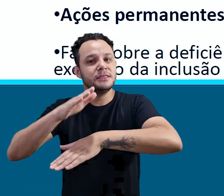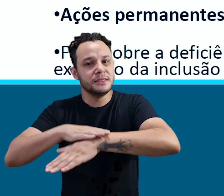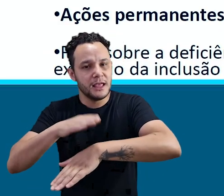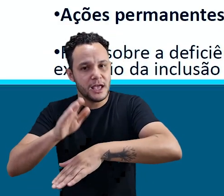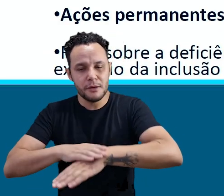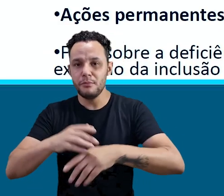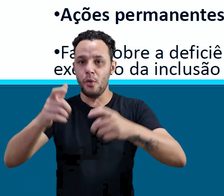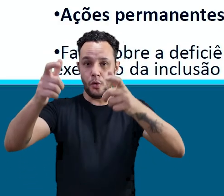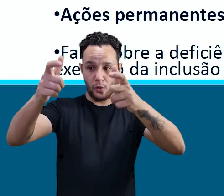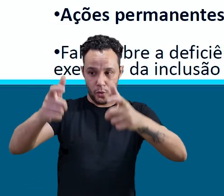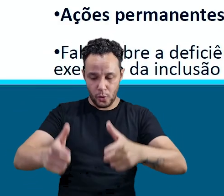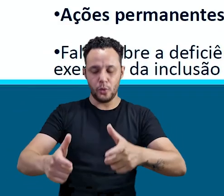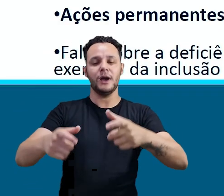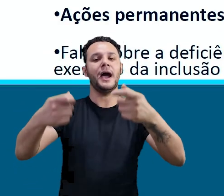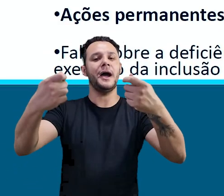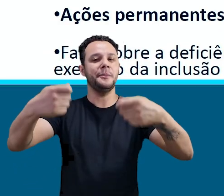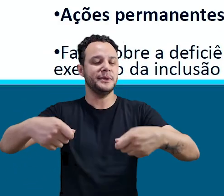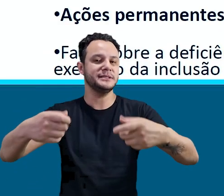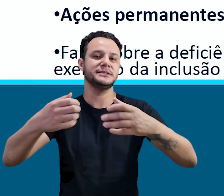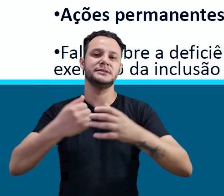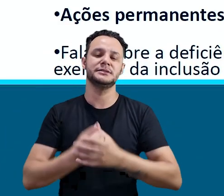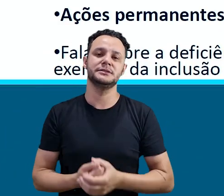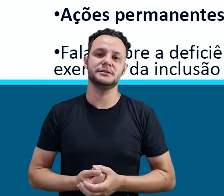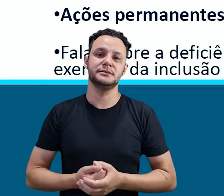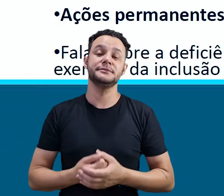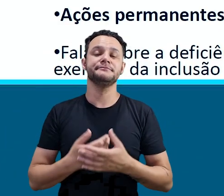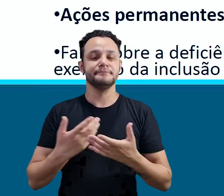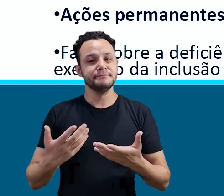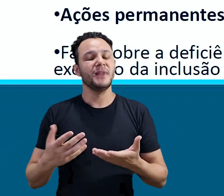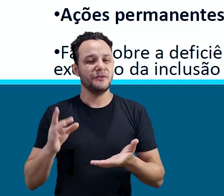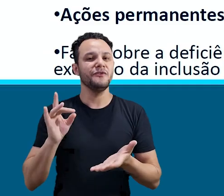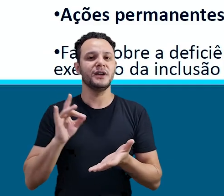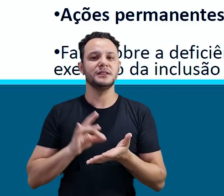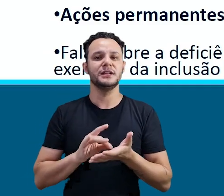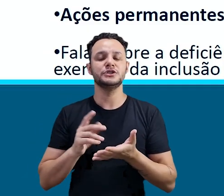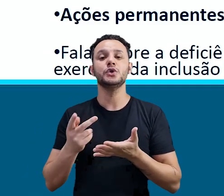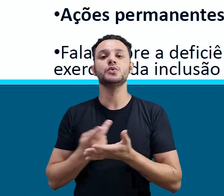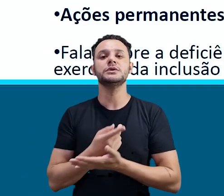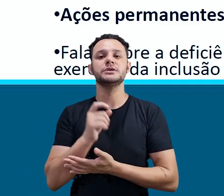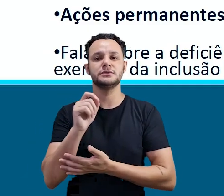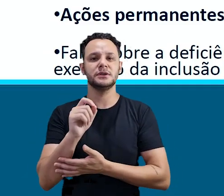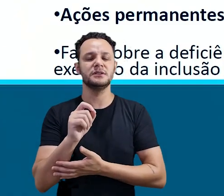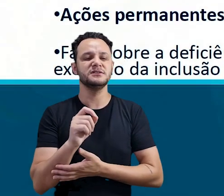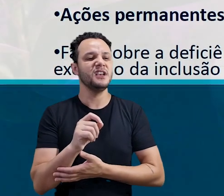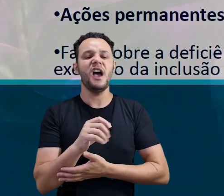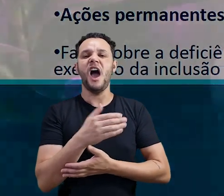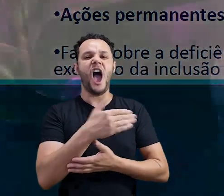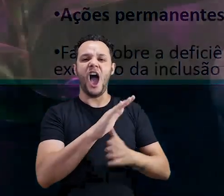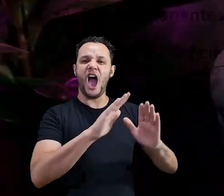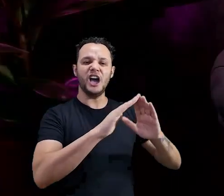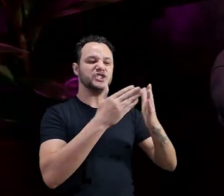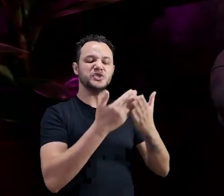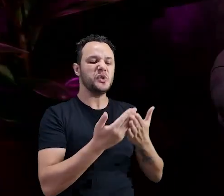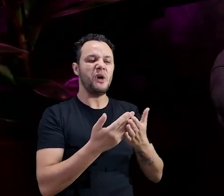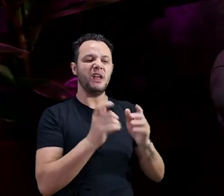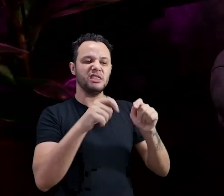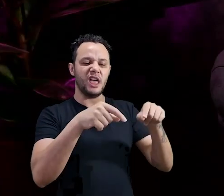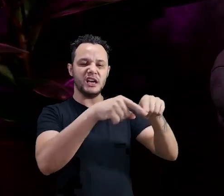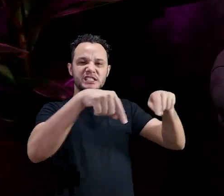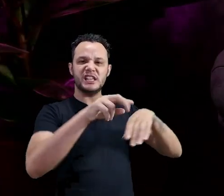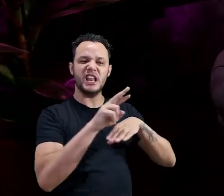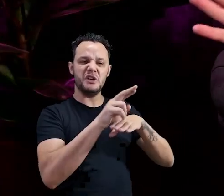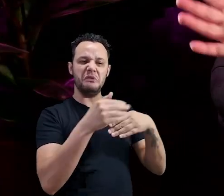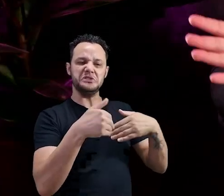tempo, disponibilidade de espaço para essa sala de recursos. Ora, gente, não é incomum na nossa realidade a gente, vamos